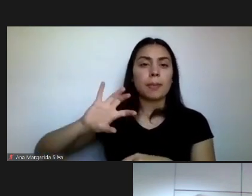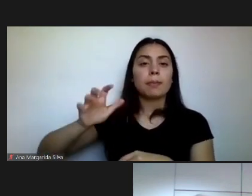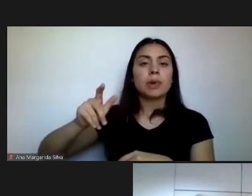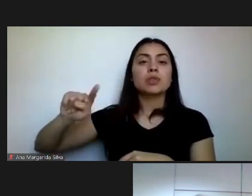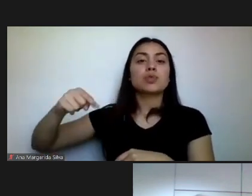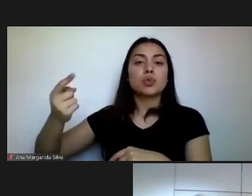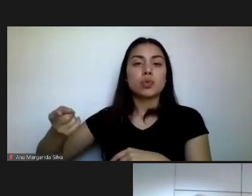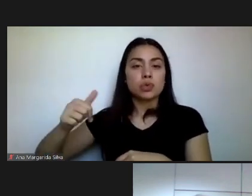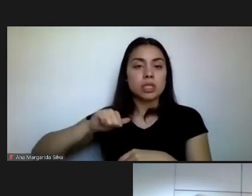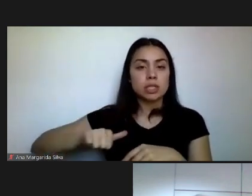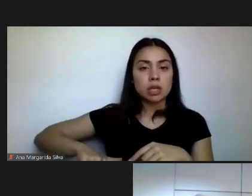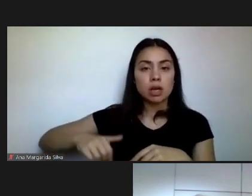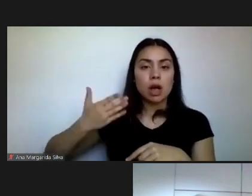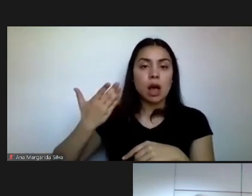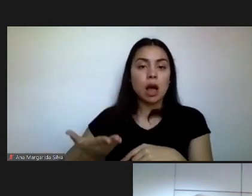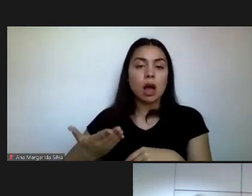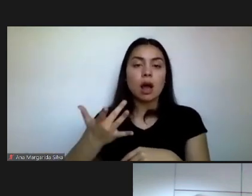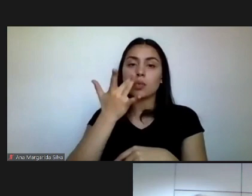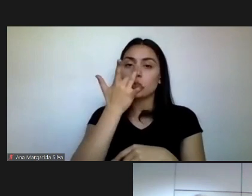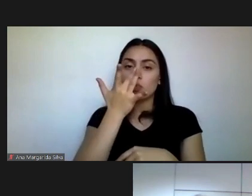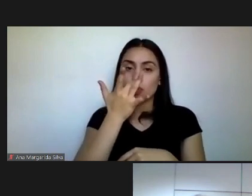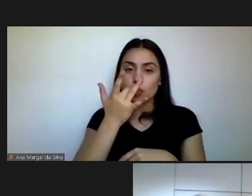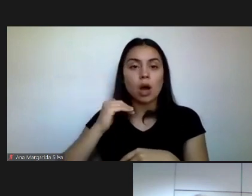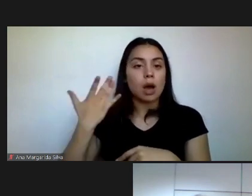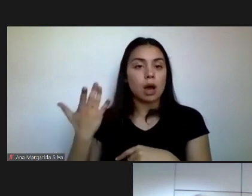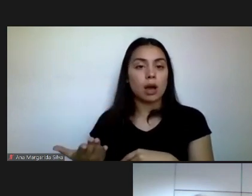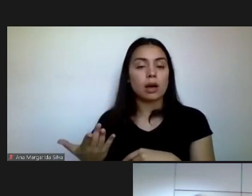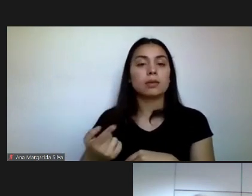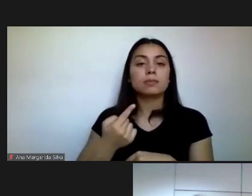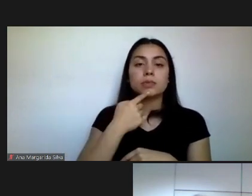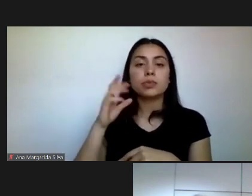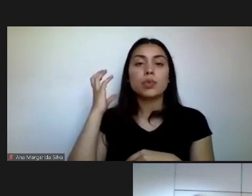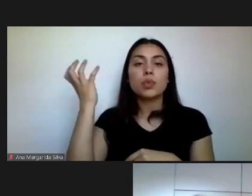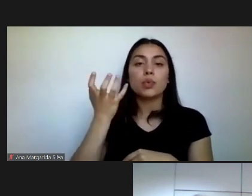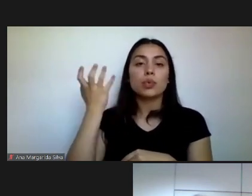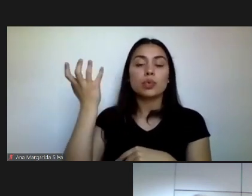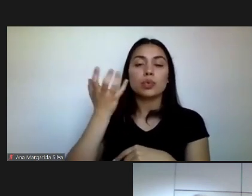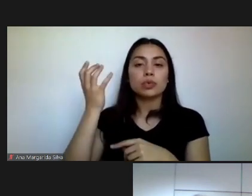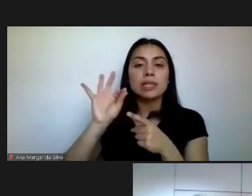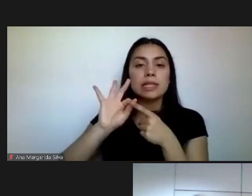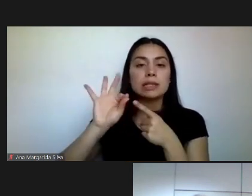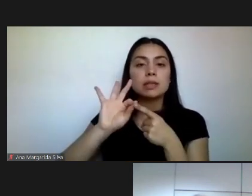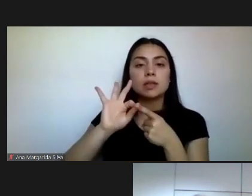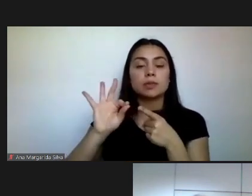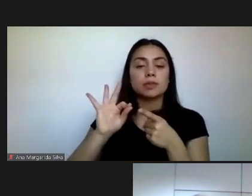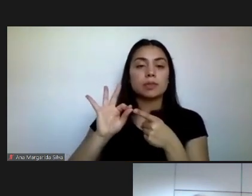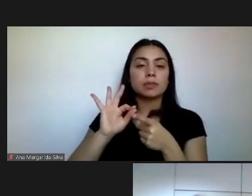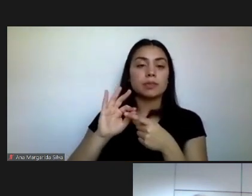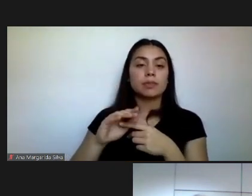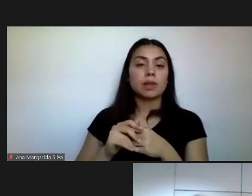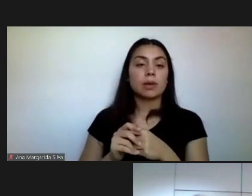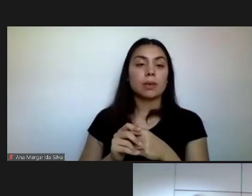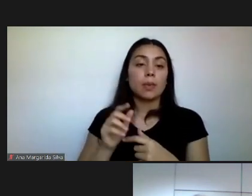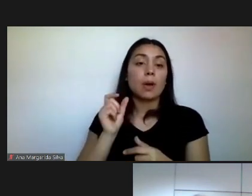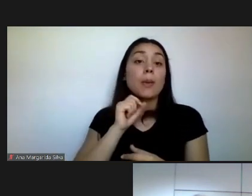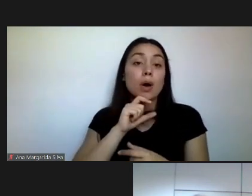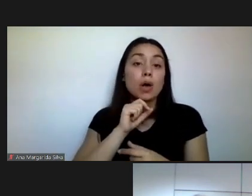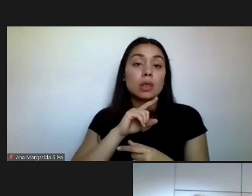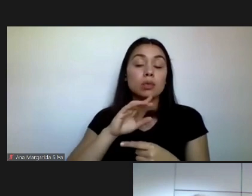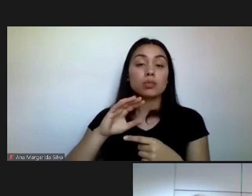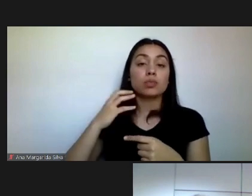haver mais estereótipos em relação a culturas específicas e se calhar aquela cultura que é maioritariamente